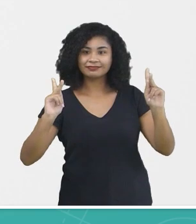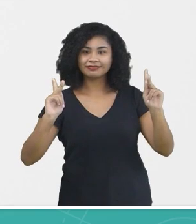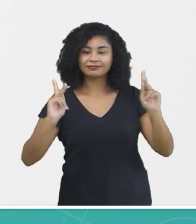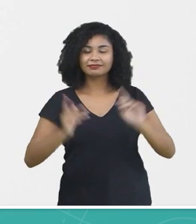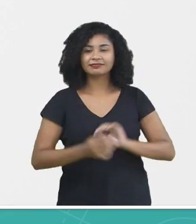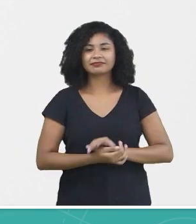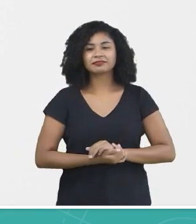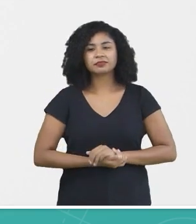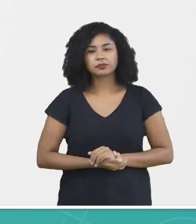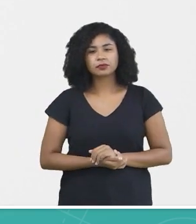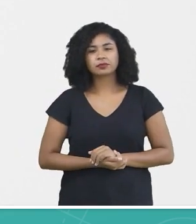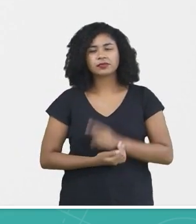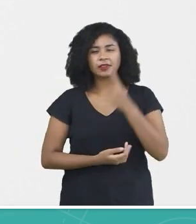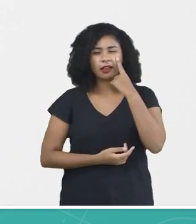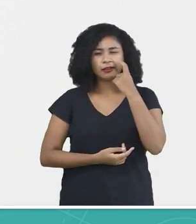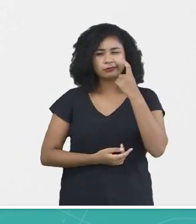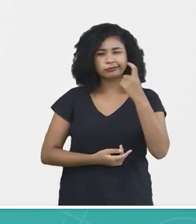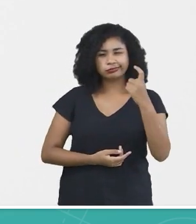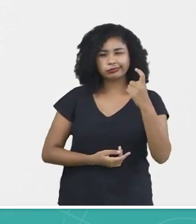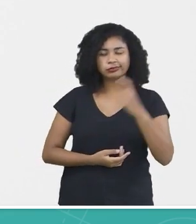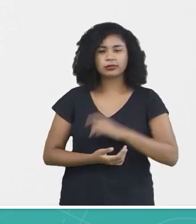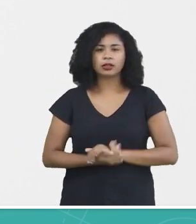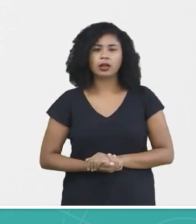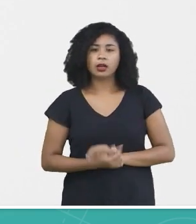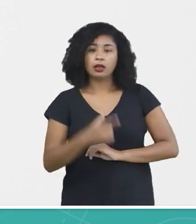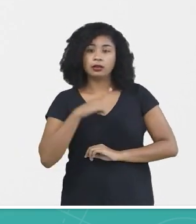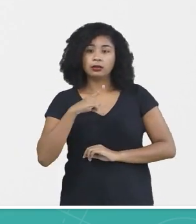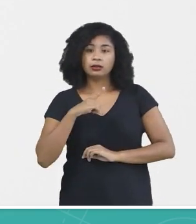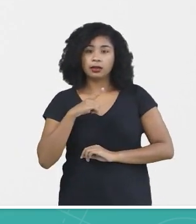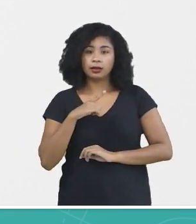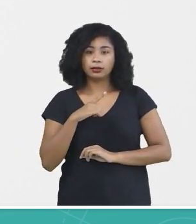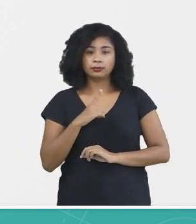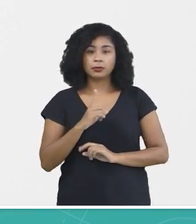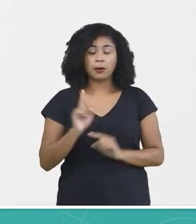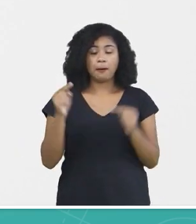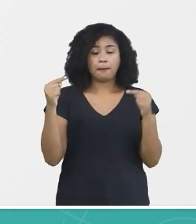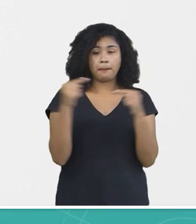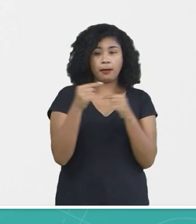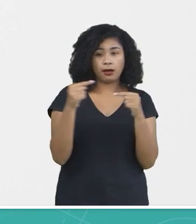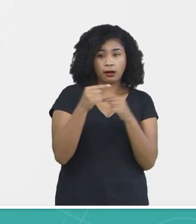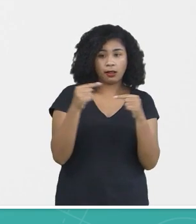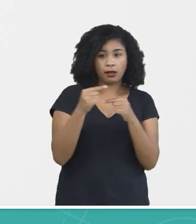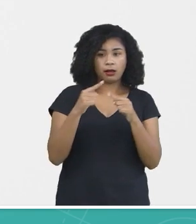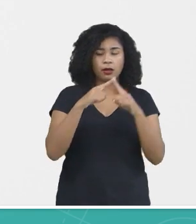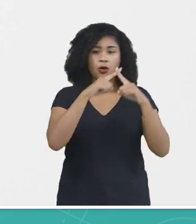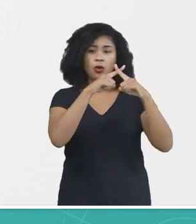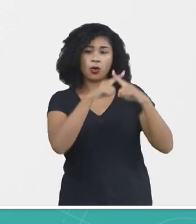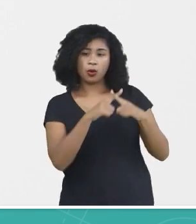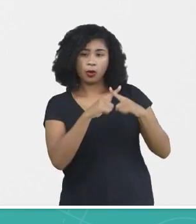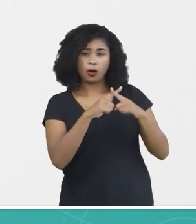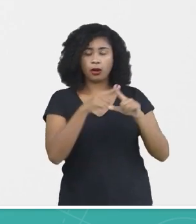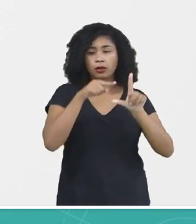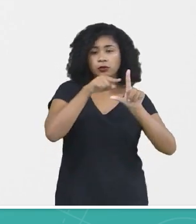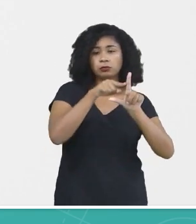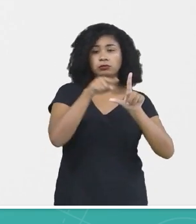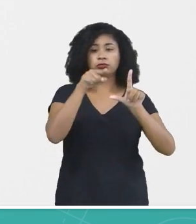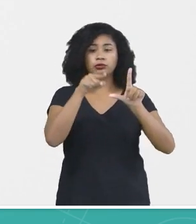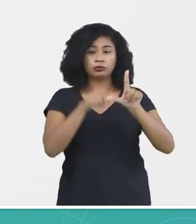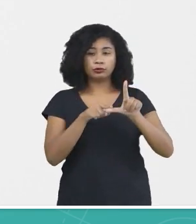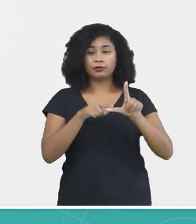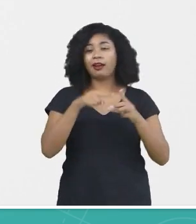interessante. Então nós temos retas paralelas, concorrentes e perpendiculares. Retas